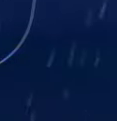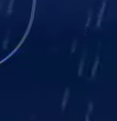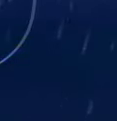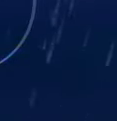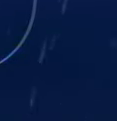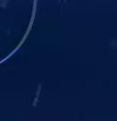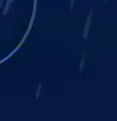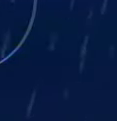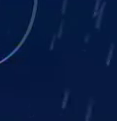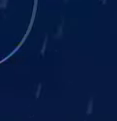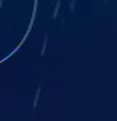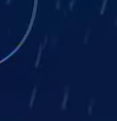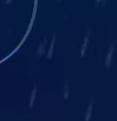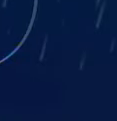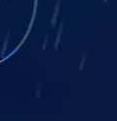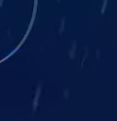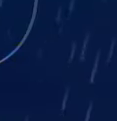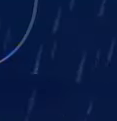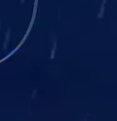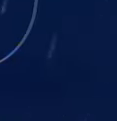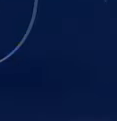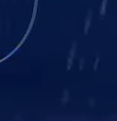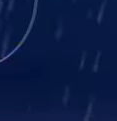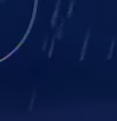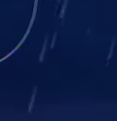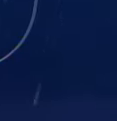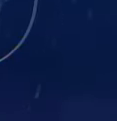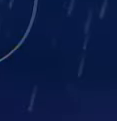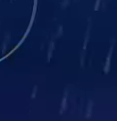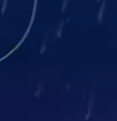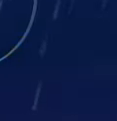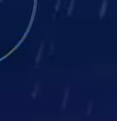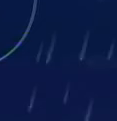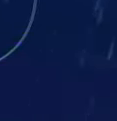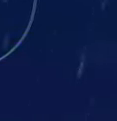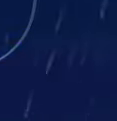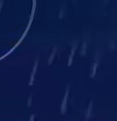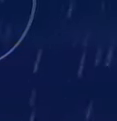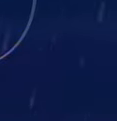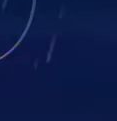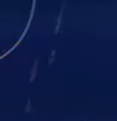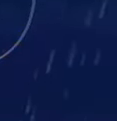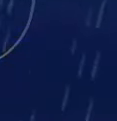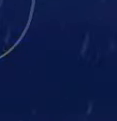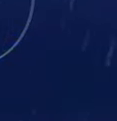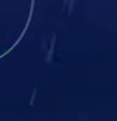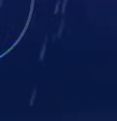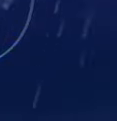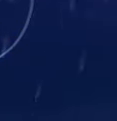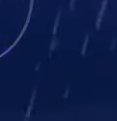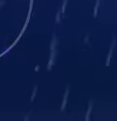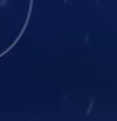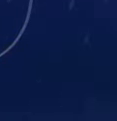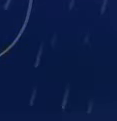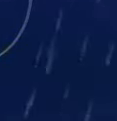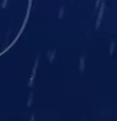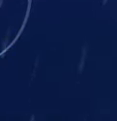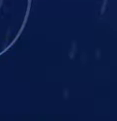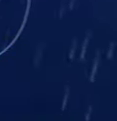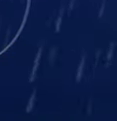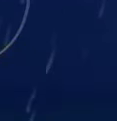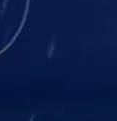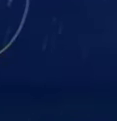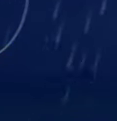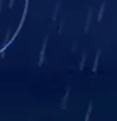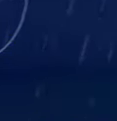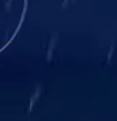Amanhã, em Uberlândia, o sol aparece poucas vezes ao longo do dia. É bom sair com guarda-chuva porque pode chover a qualquer hora.